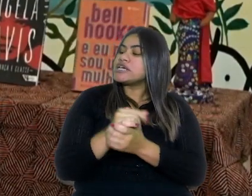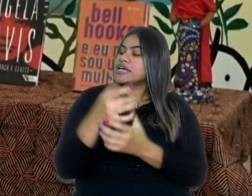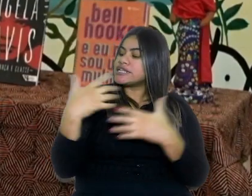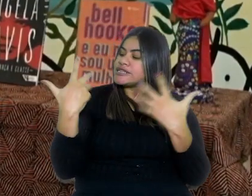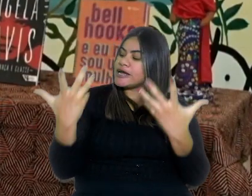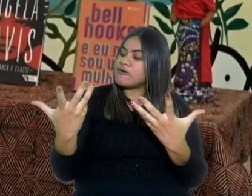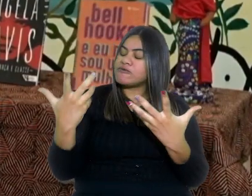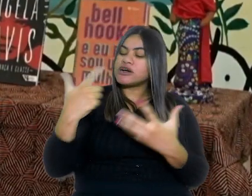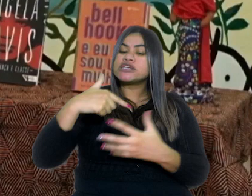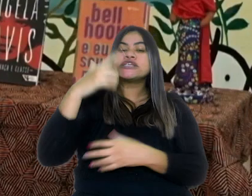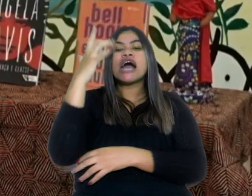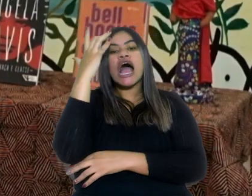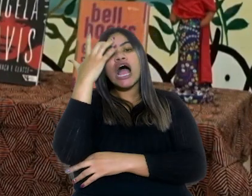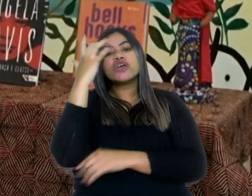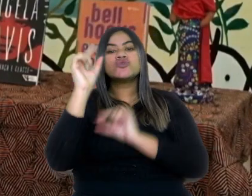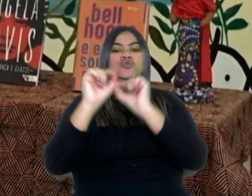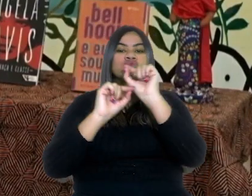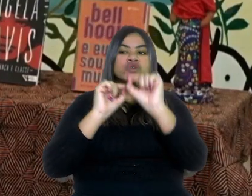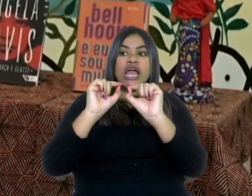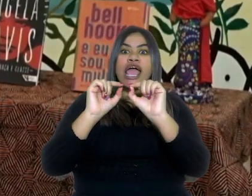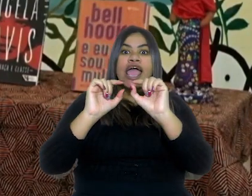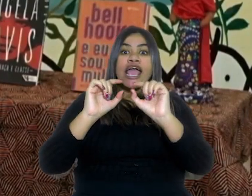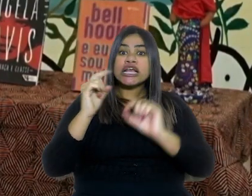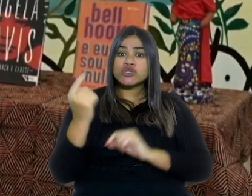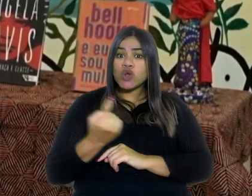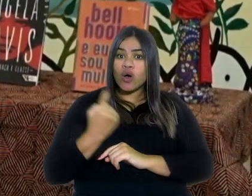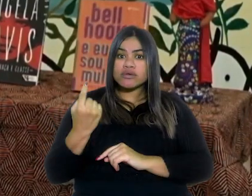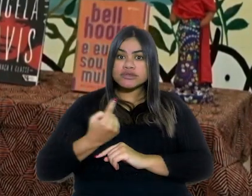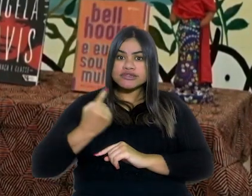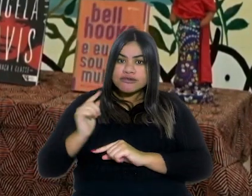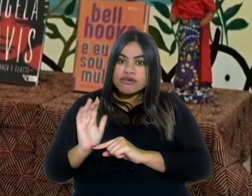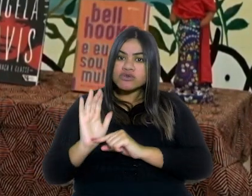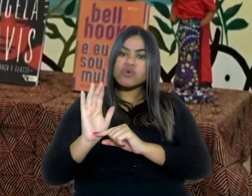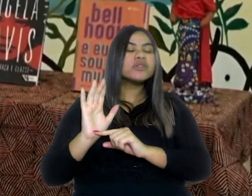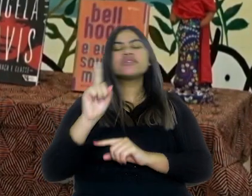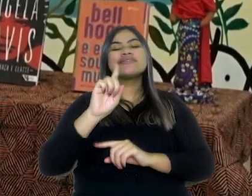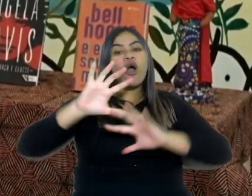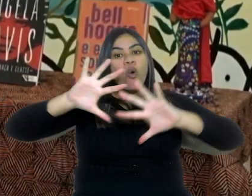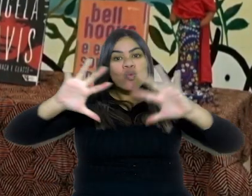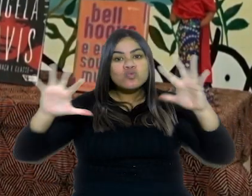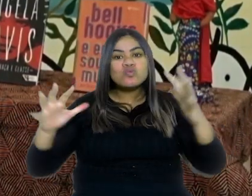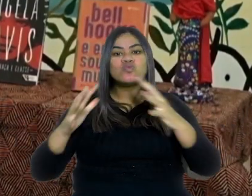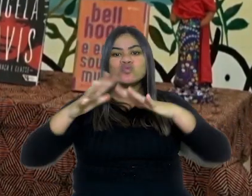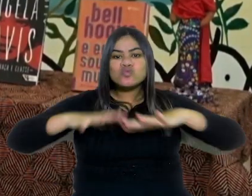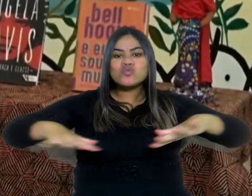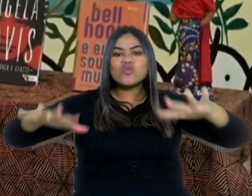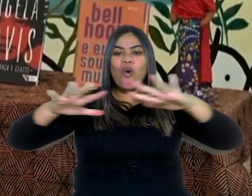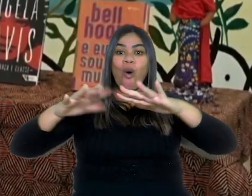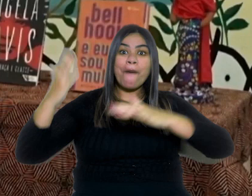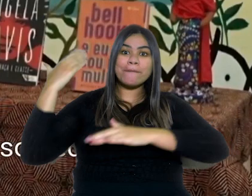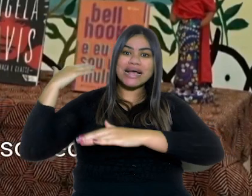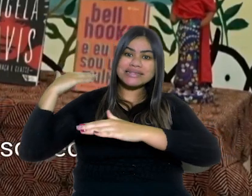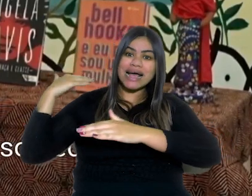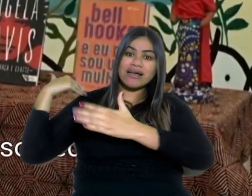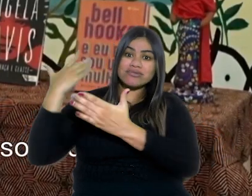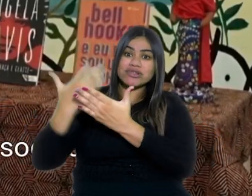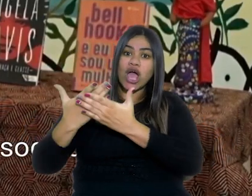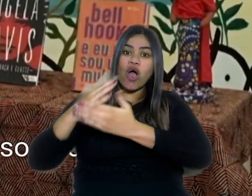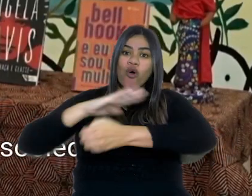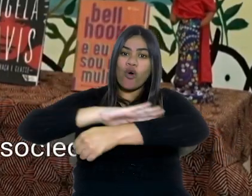respeitosa com a natureza. Então, a gente acha que somente coletivamente a gente